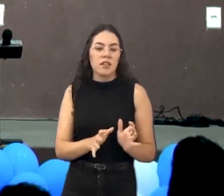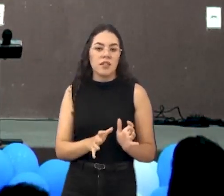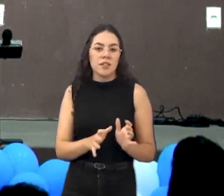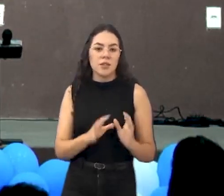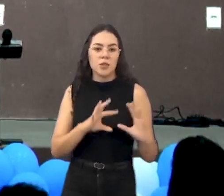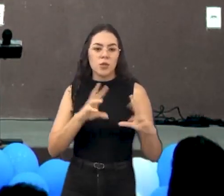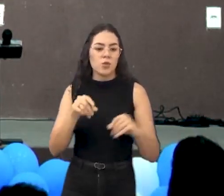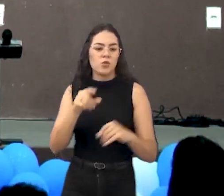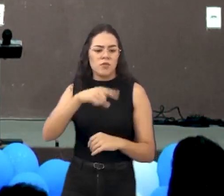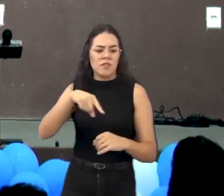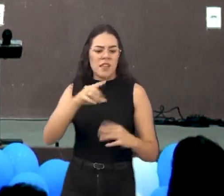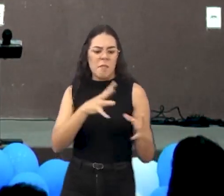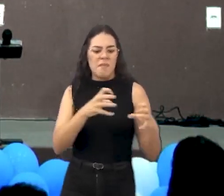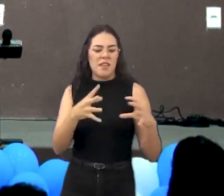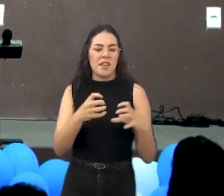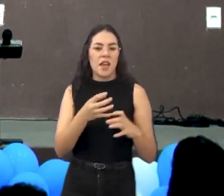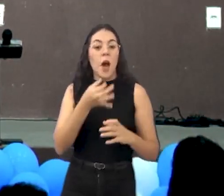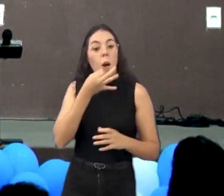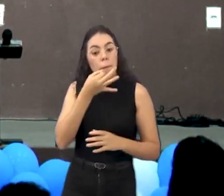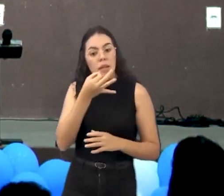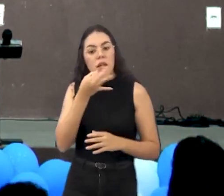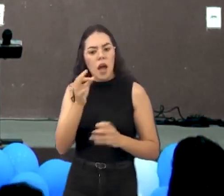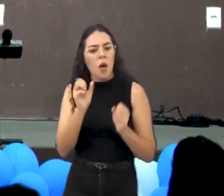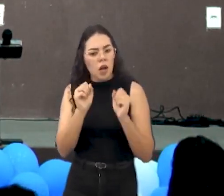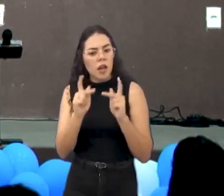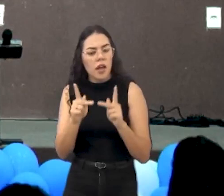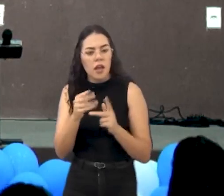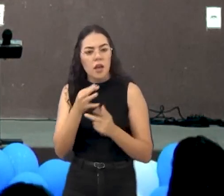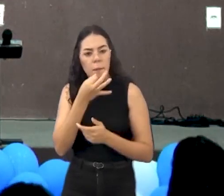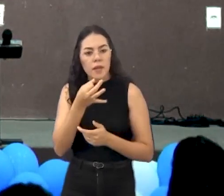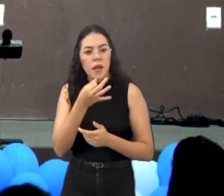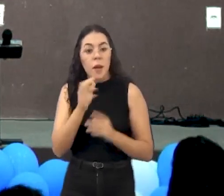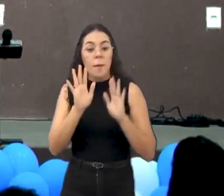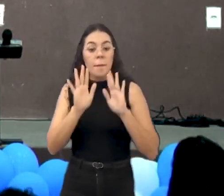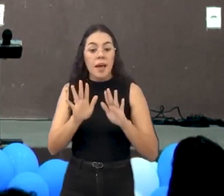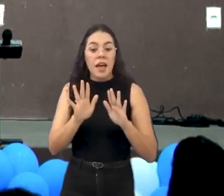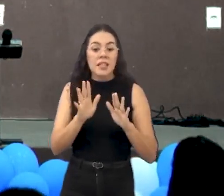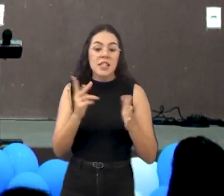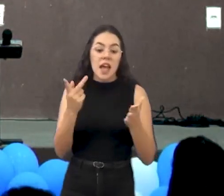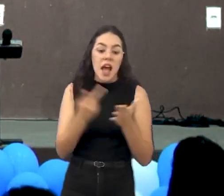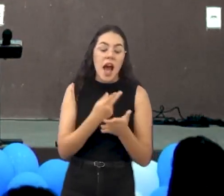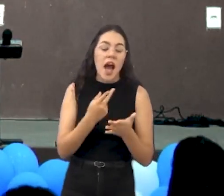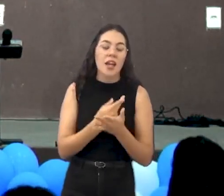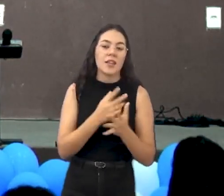você... Uma coisa é dar uma opinião. Outra coisa é ficar...